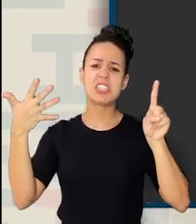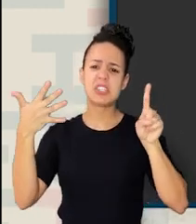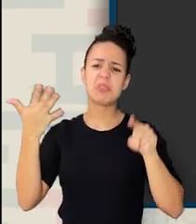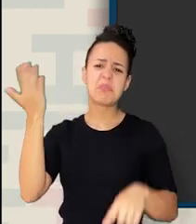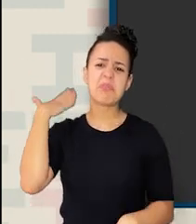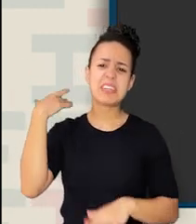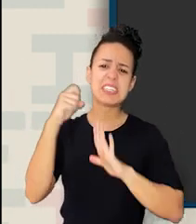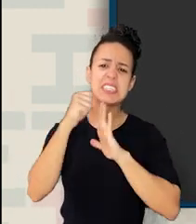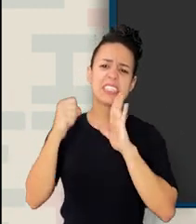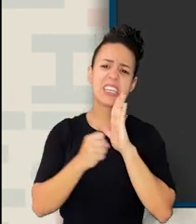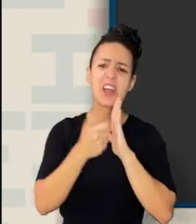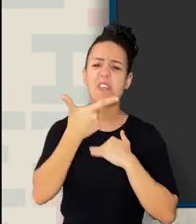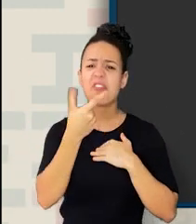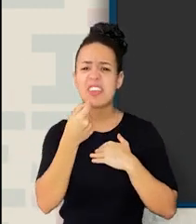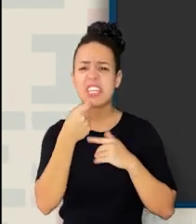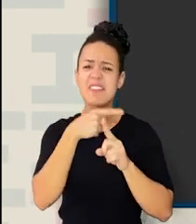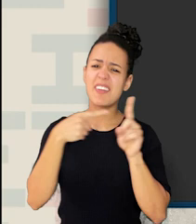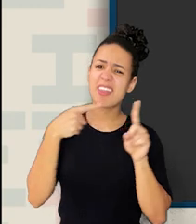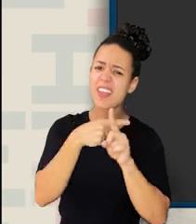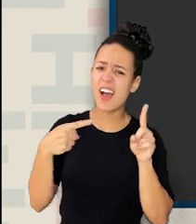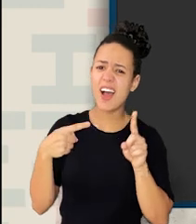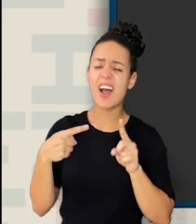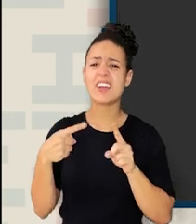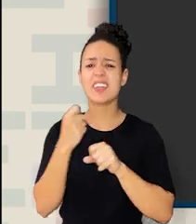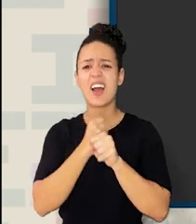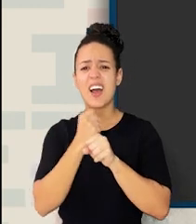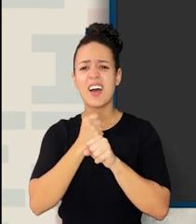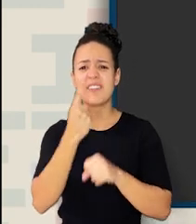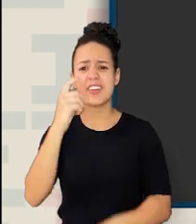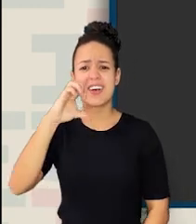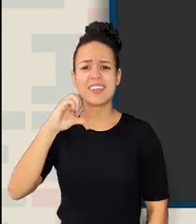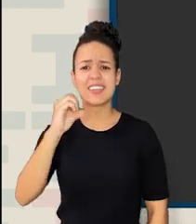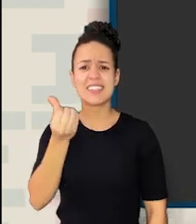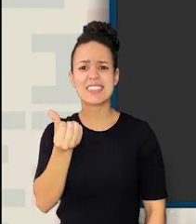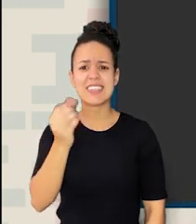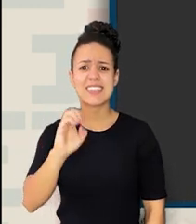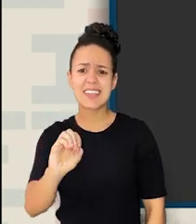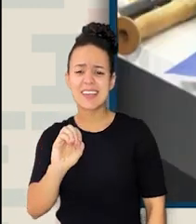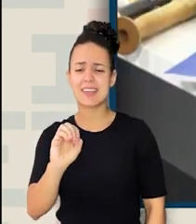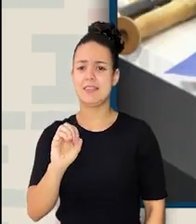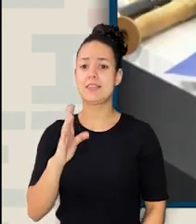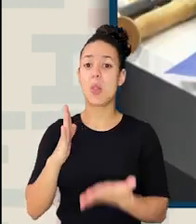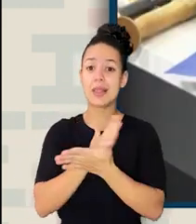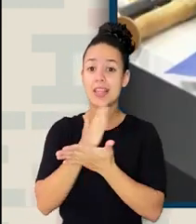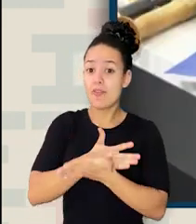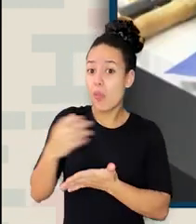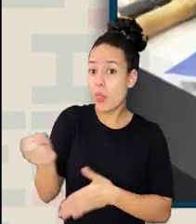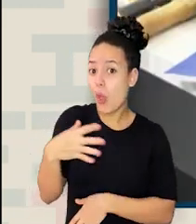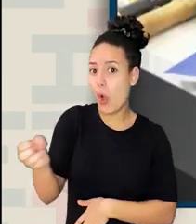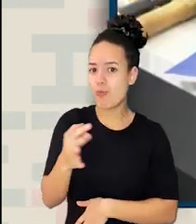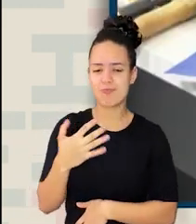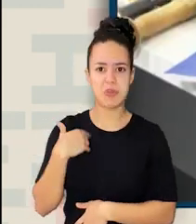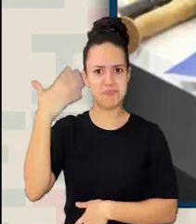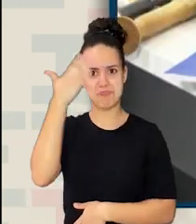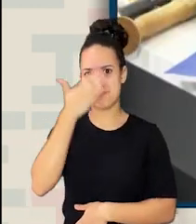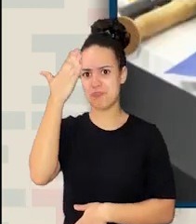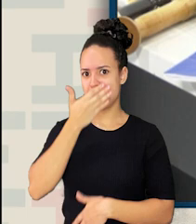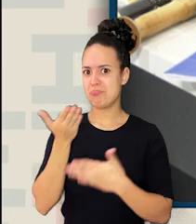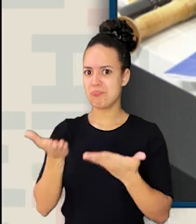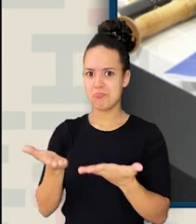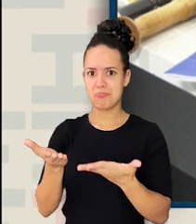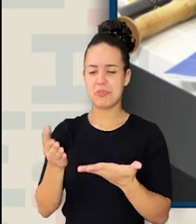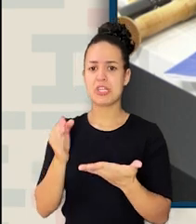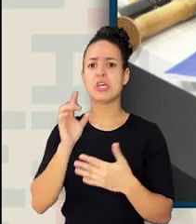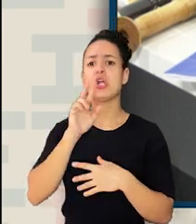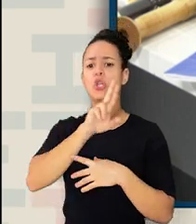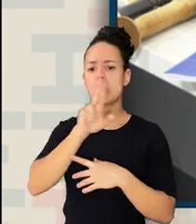do século XX, da metade, né, dos anos 60. Os livros mais recentes eu não tenho mais visto, não só esse